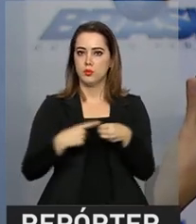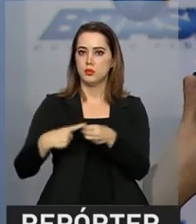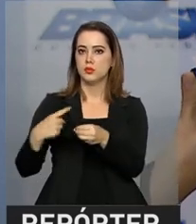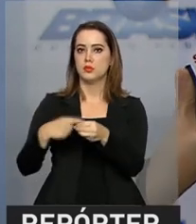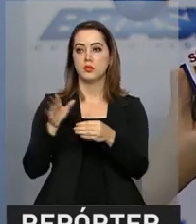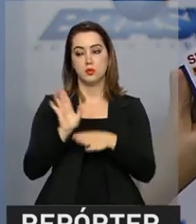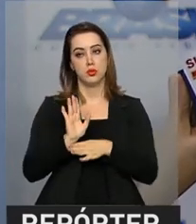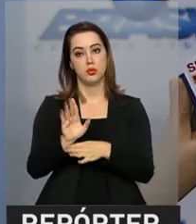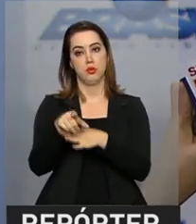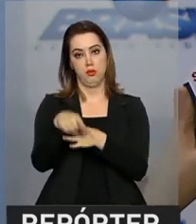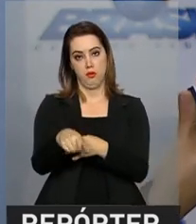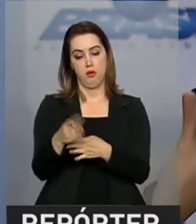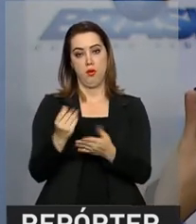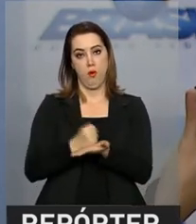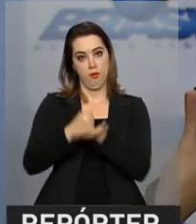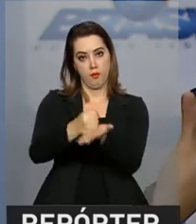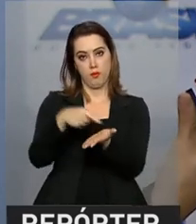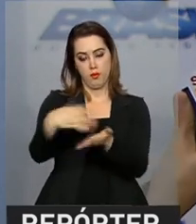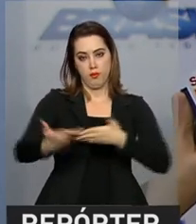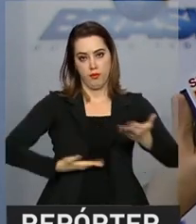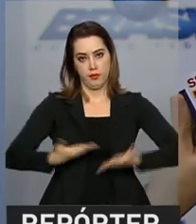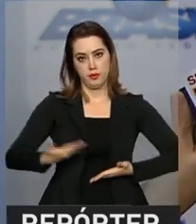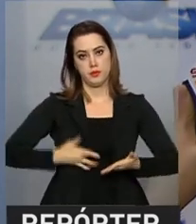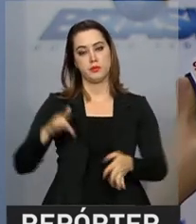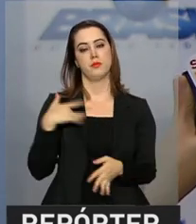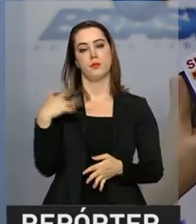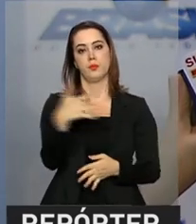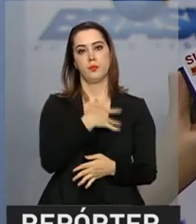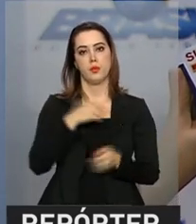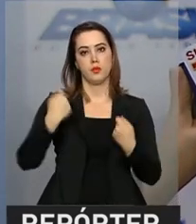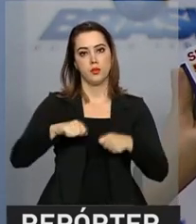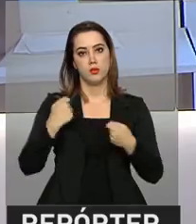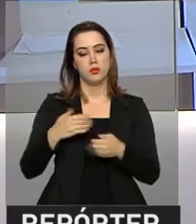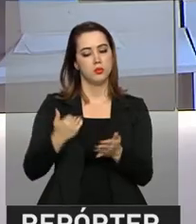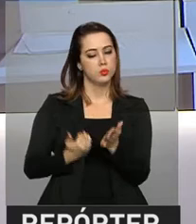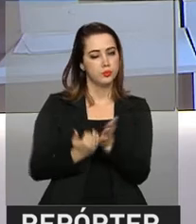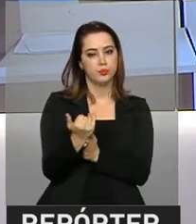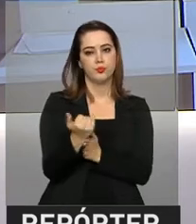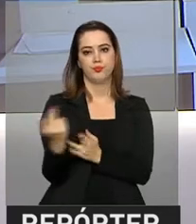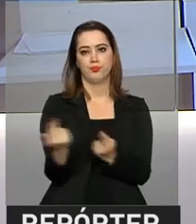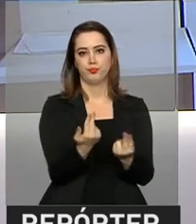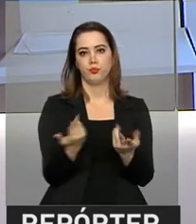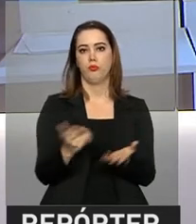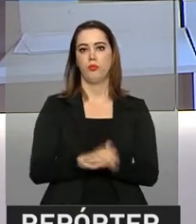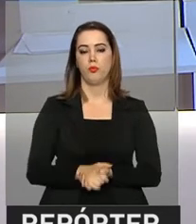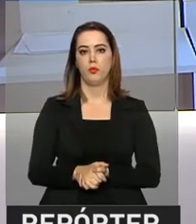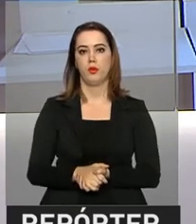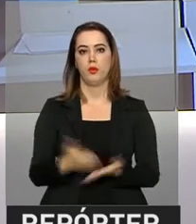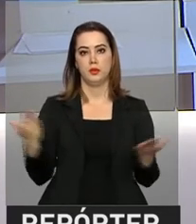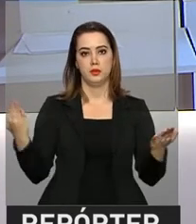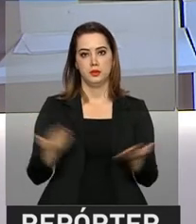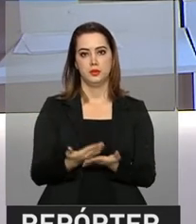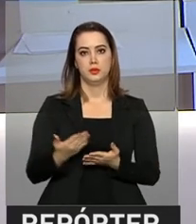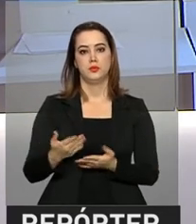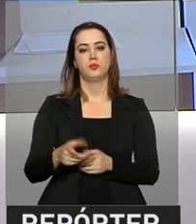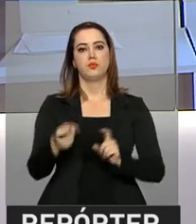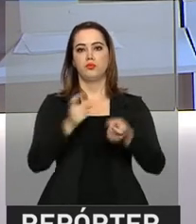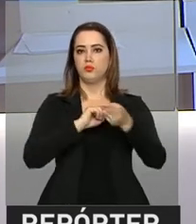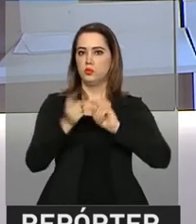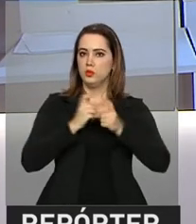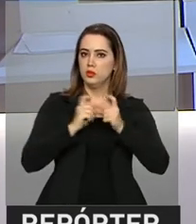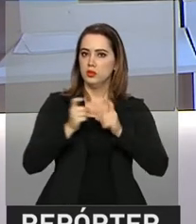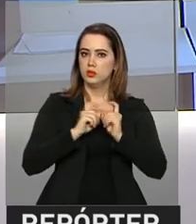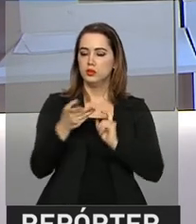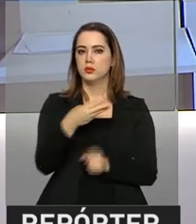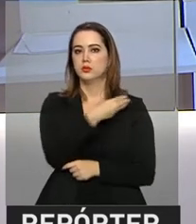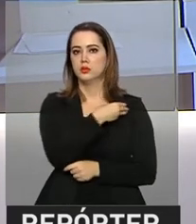prestam serviços e que precisamos manter o atendimento. A atual gestão do Ministério da Saúde também